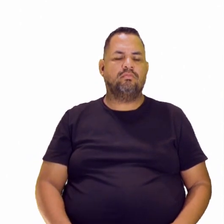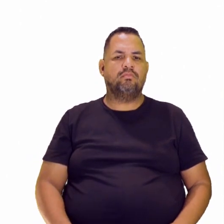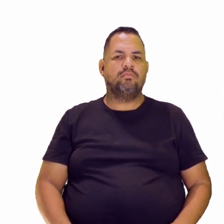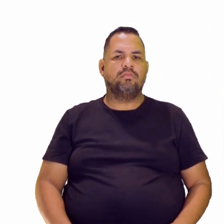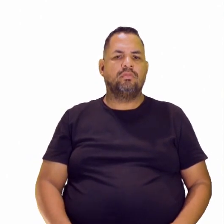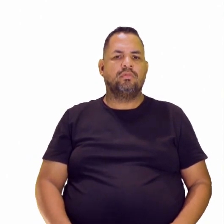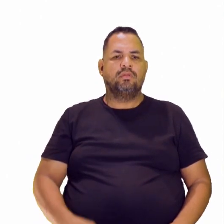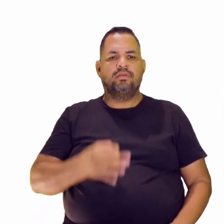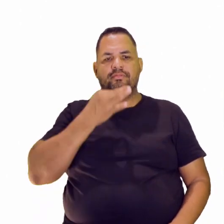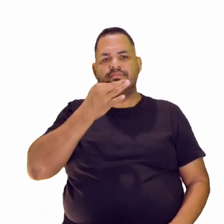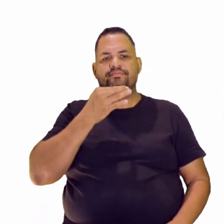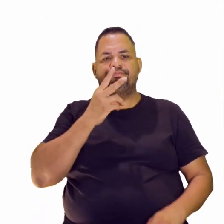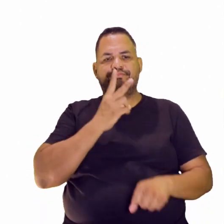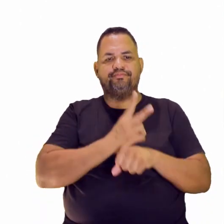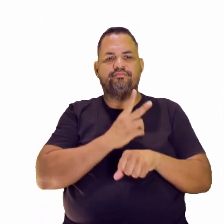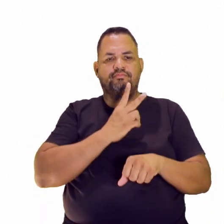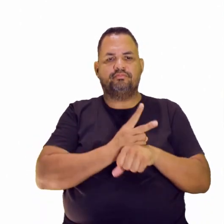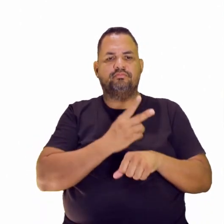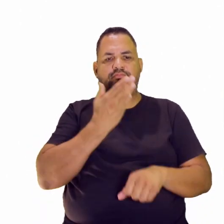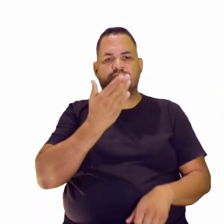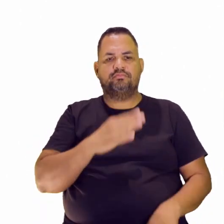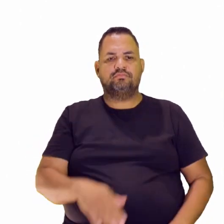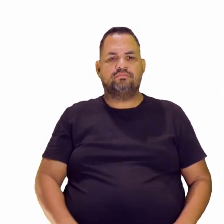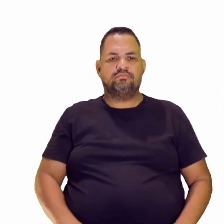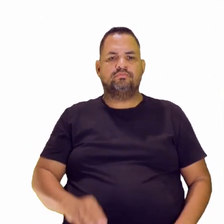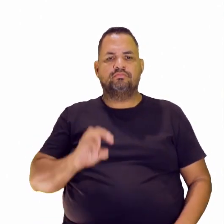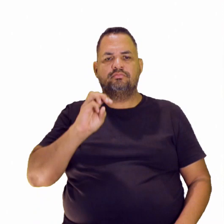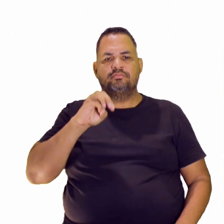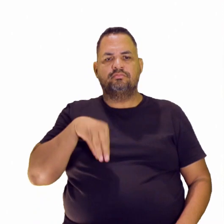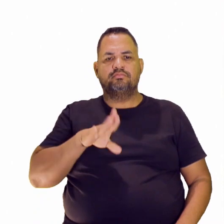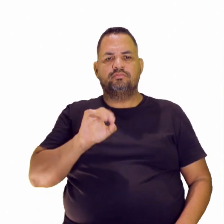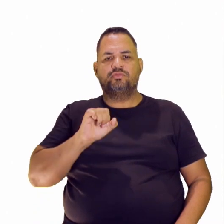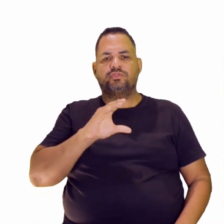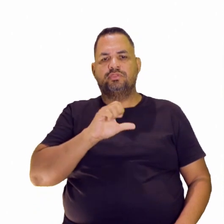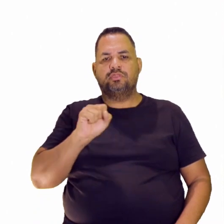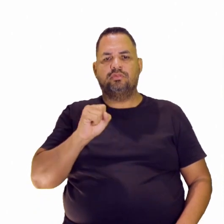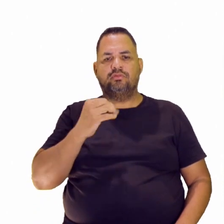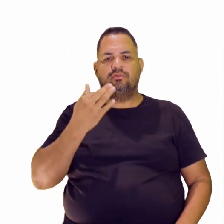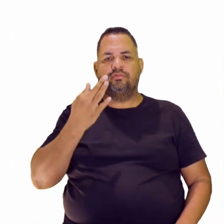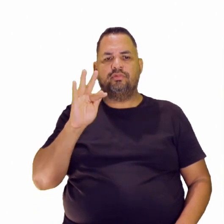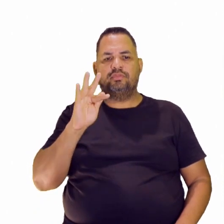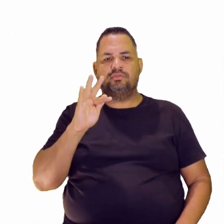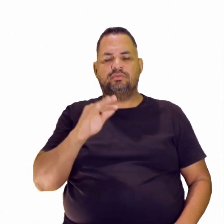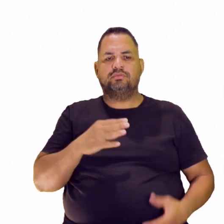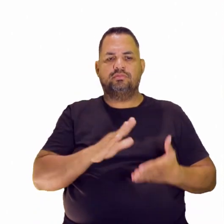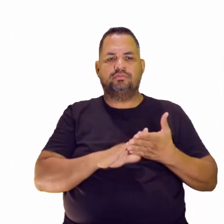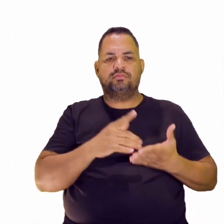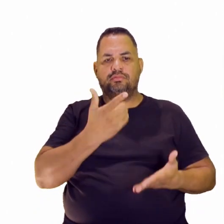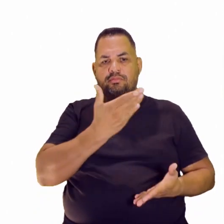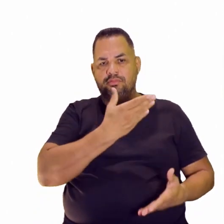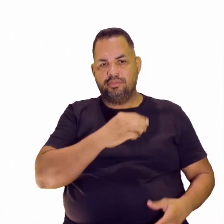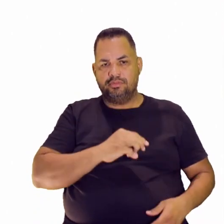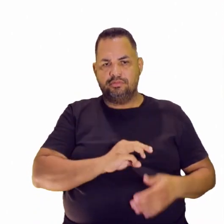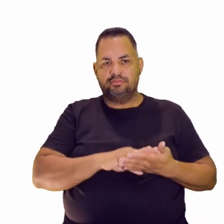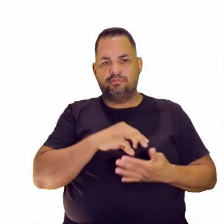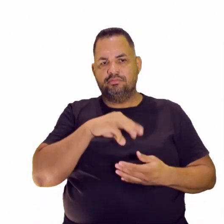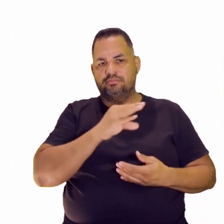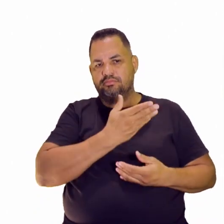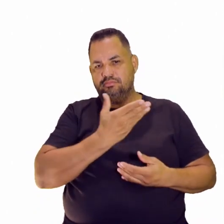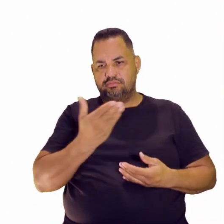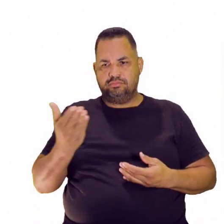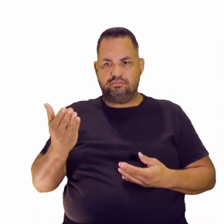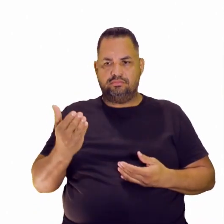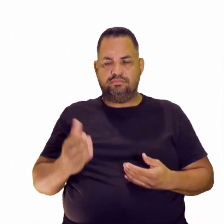Com a sugestão do vídeo Missão Francesa, que está disponível aqui, tá?